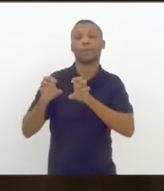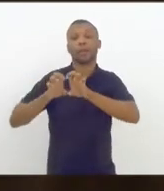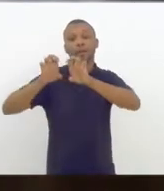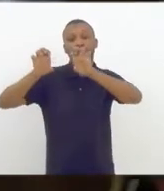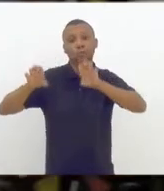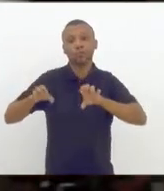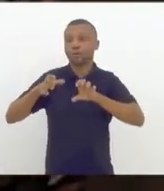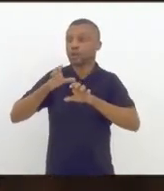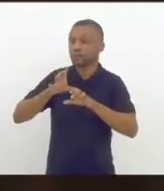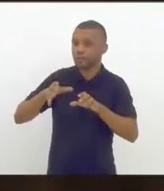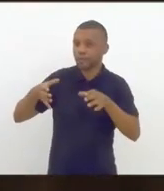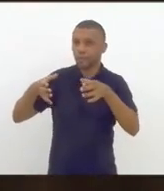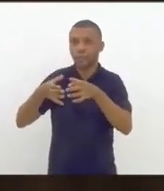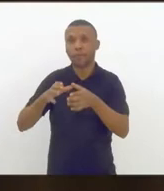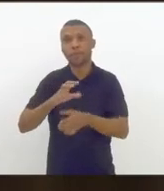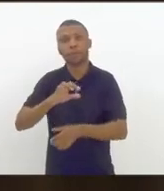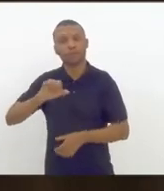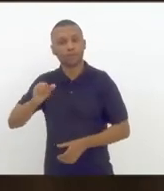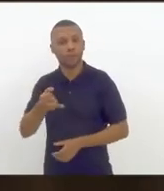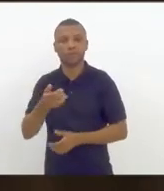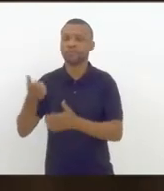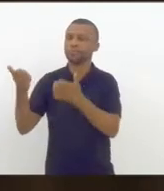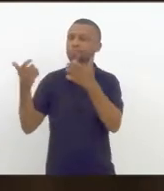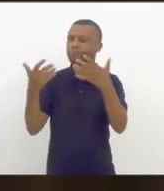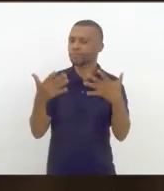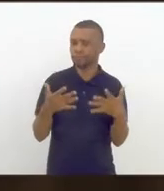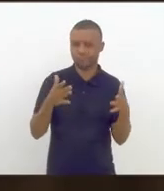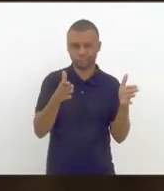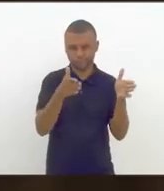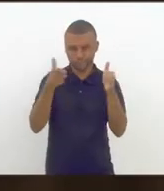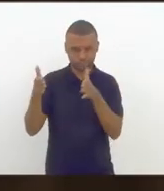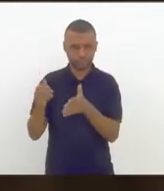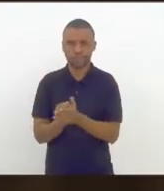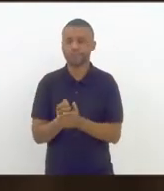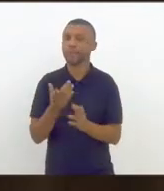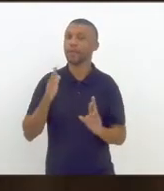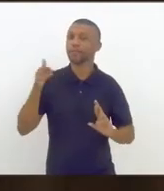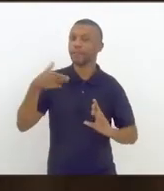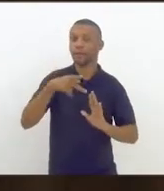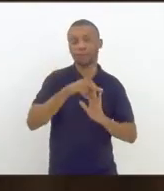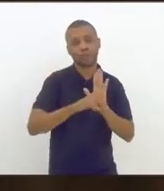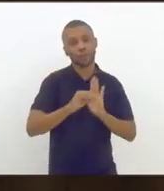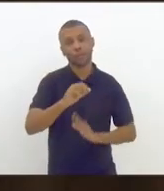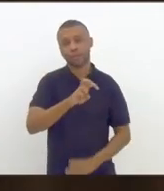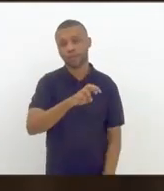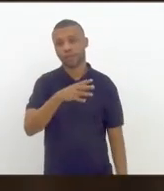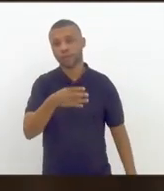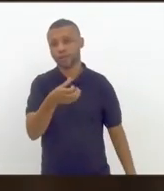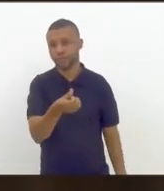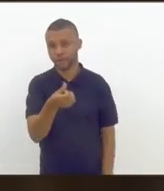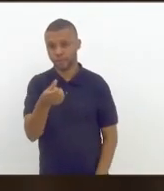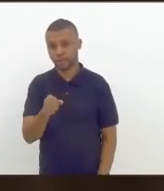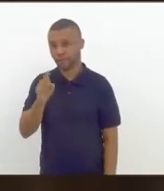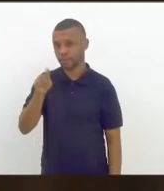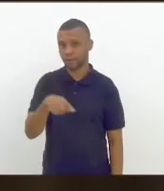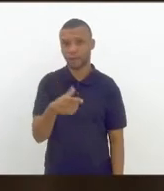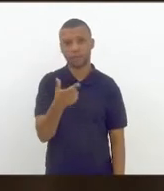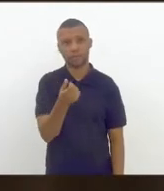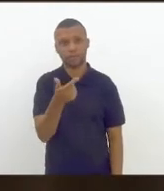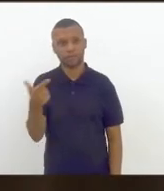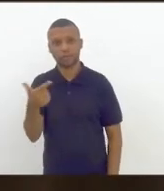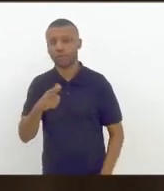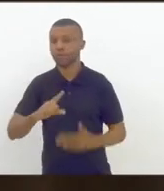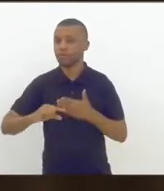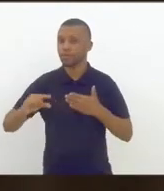CCJ. Dito isso, ao projeto de lei 5466 de 22, de autoria do